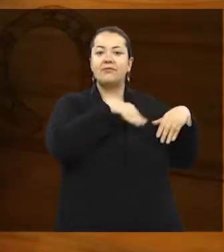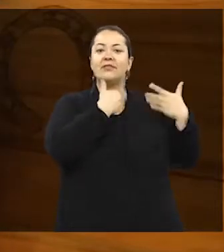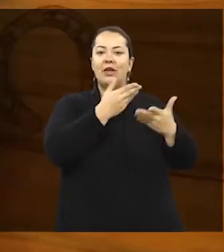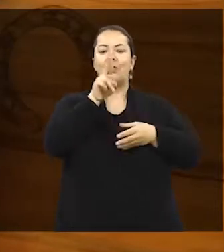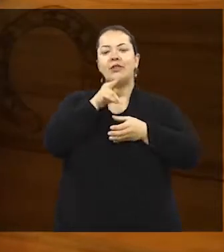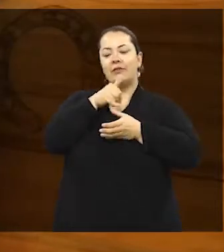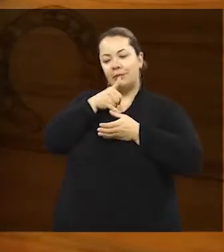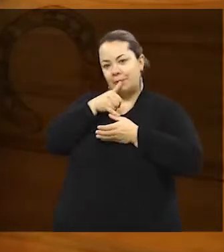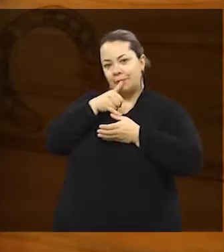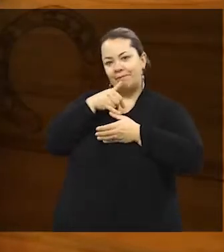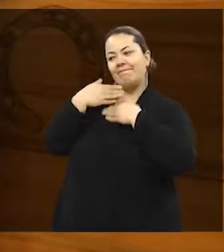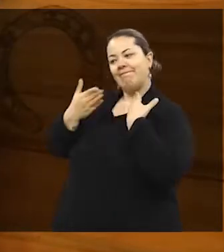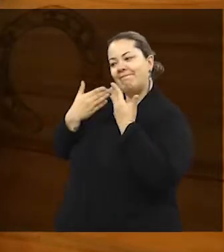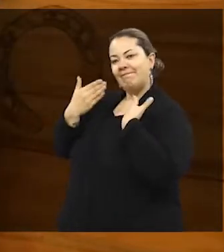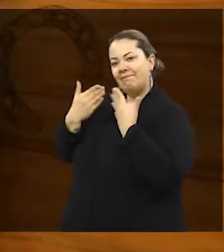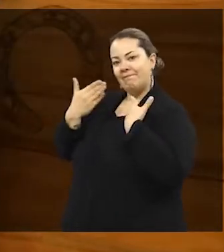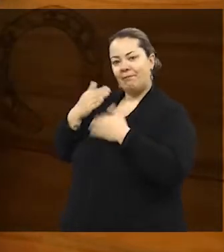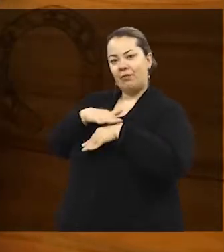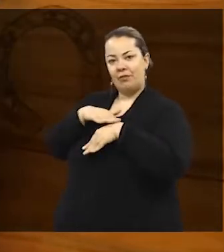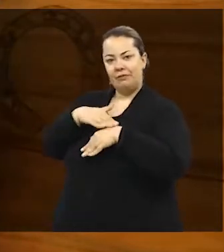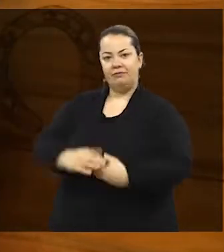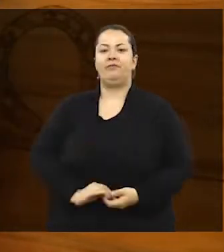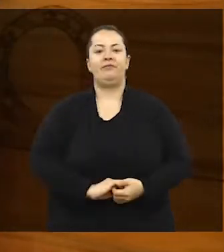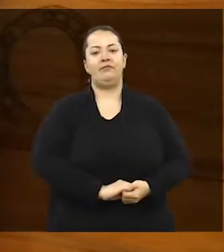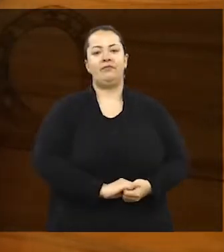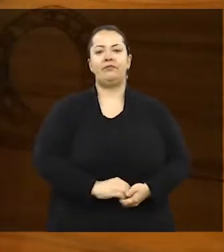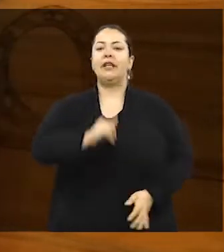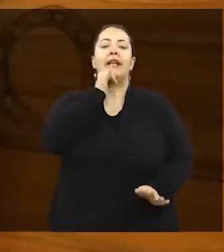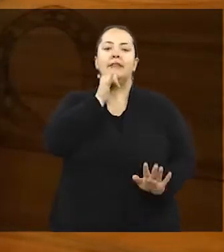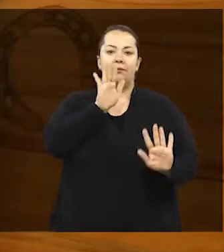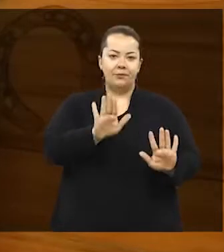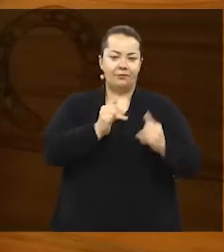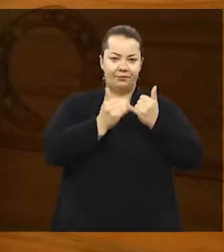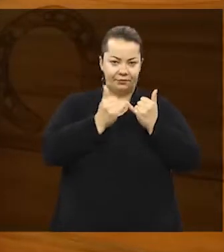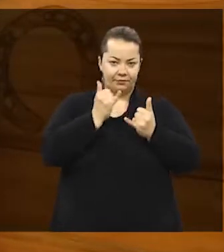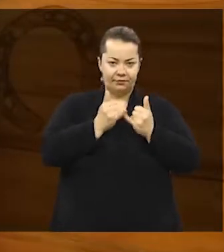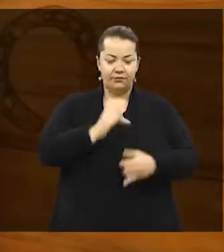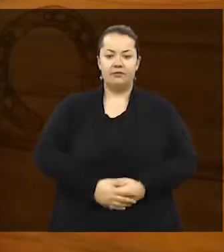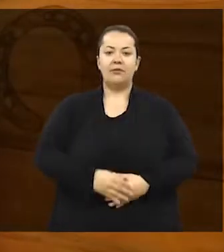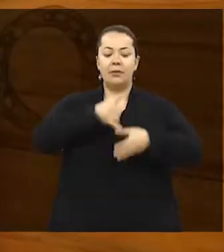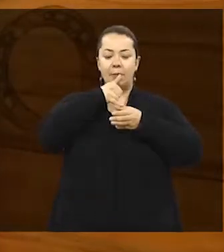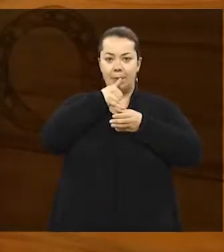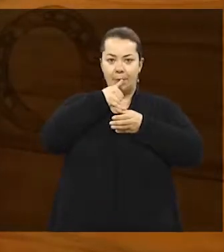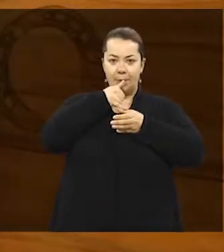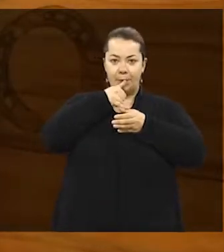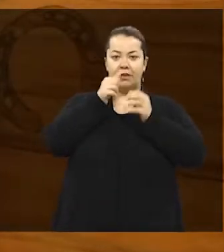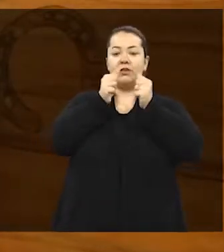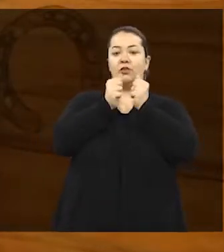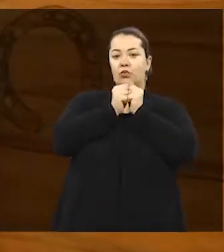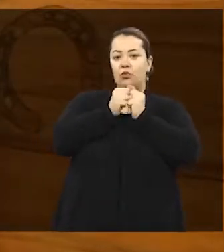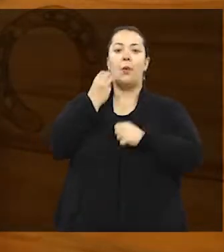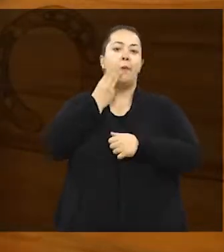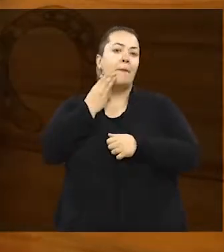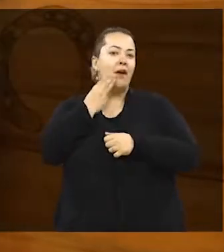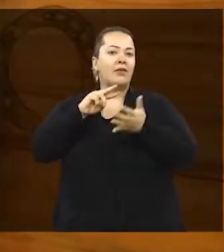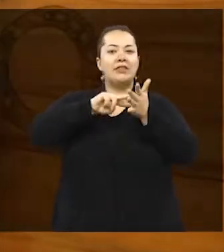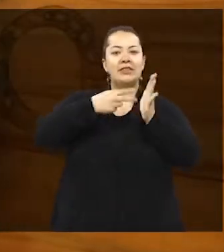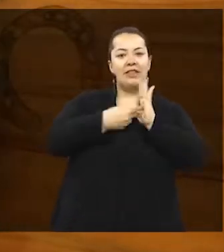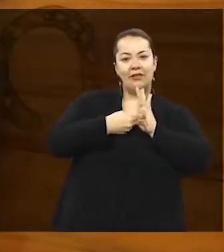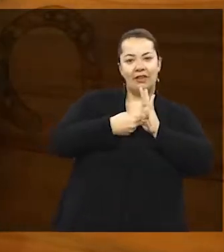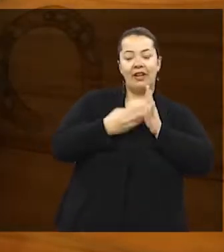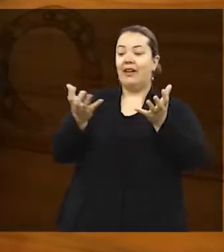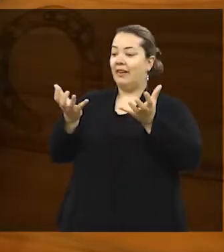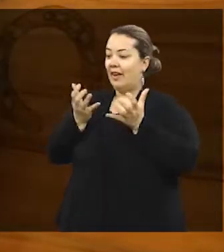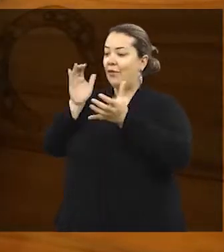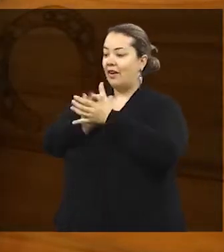podiam falar diretamente com os rapazes. Então, utilizavam através do chimarrão para conversar